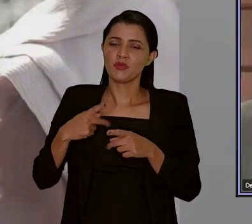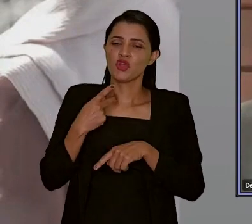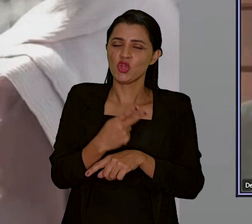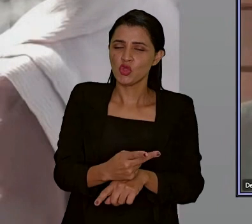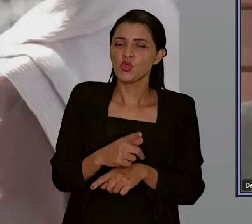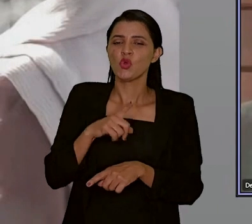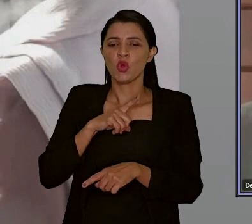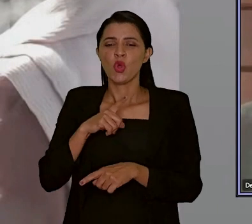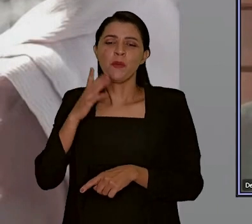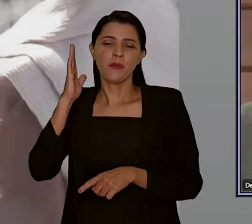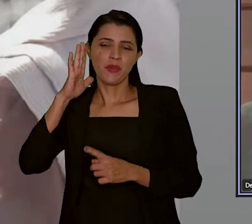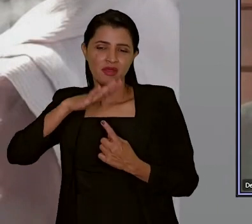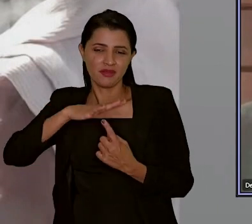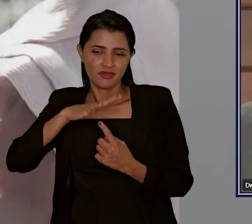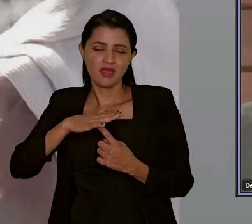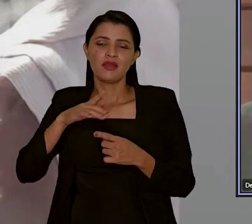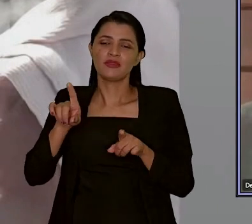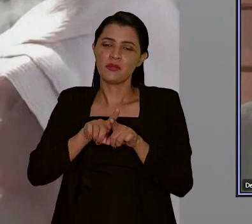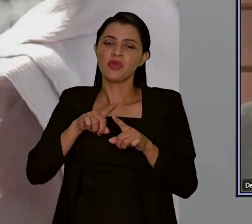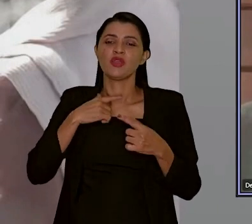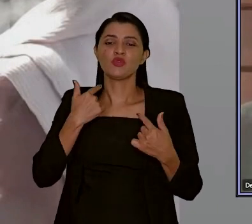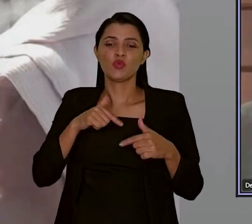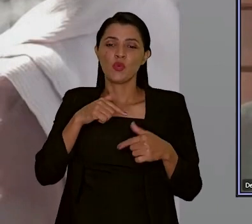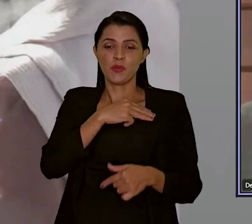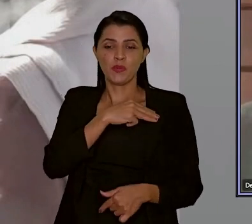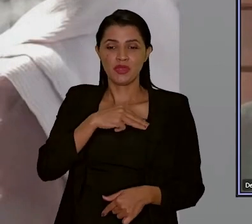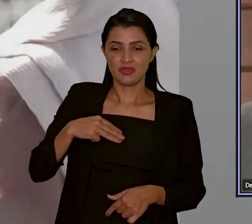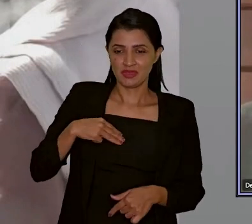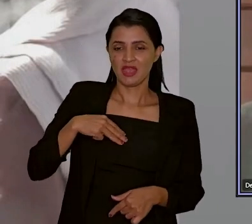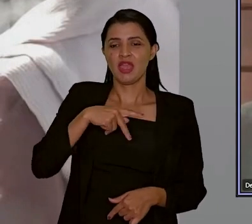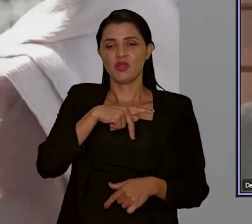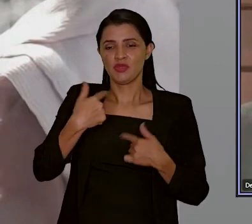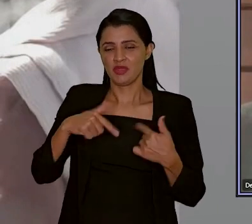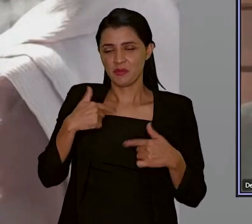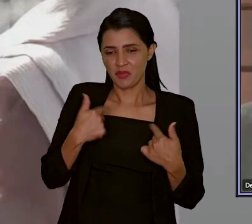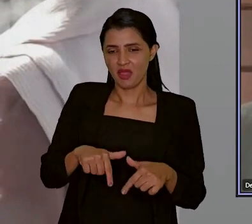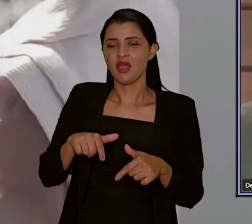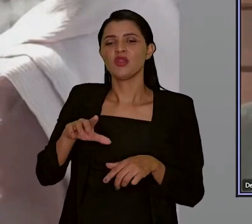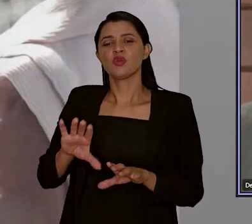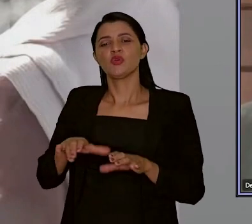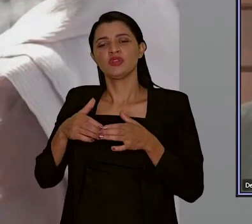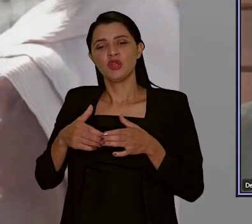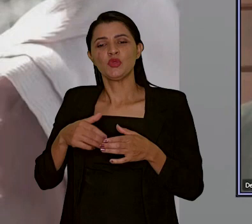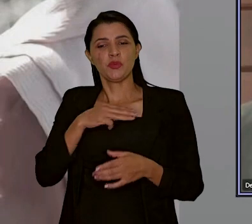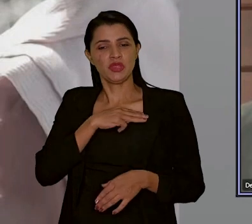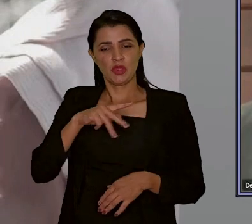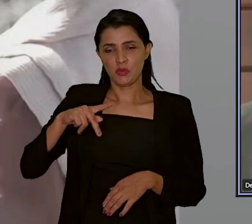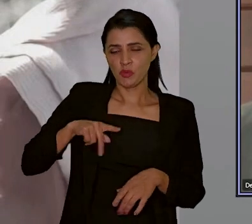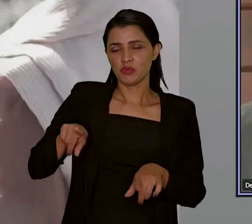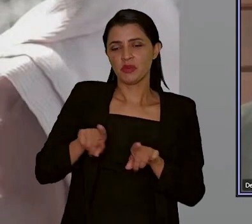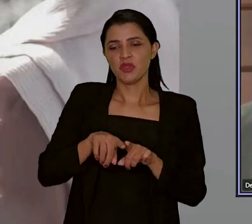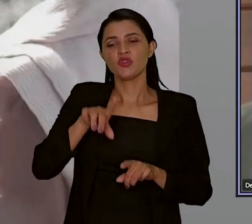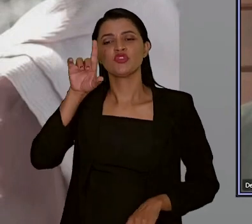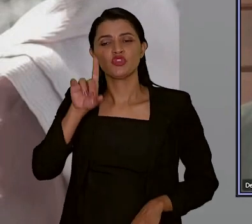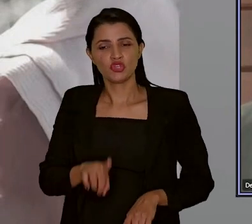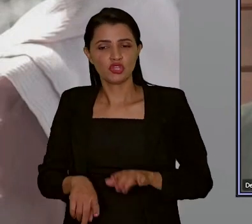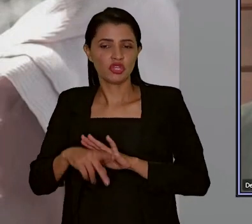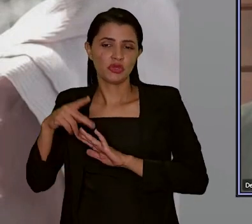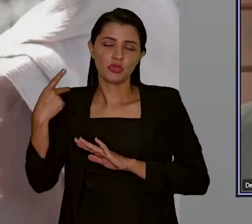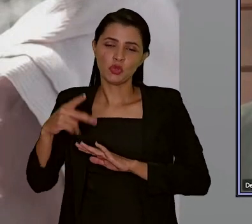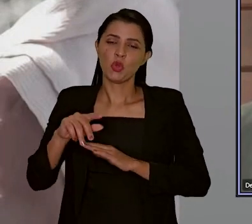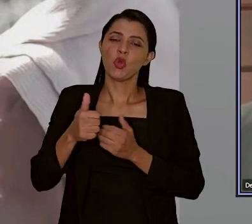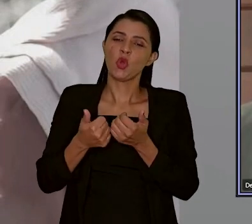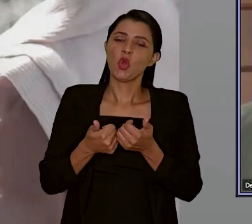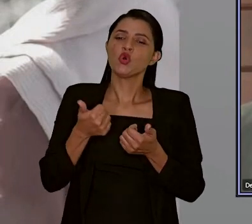conselheiro do CNMP, o Conselho Nacional do Ministério Público, foi diretor do foro da subseção de Maringá e da seção judiciária